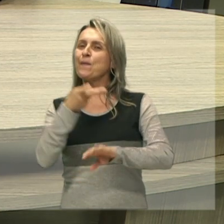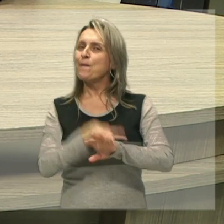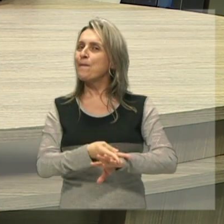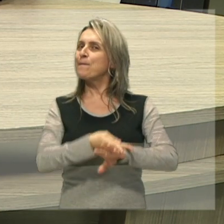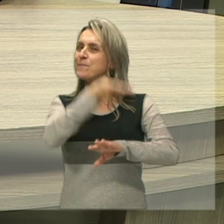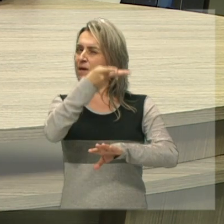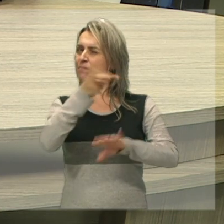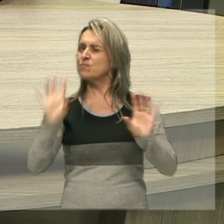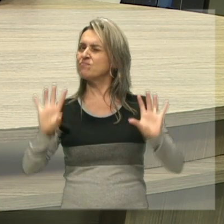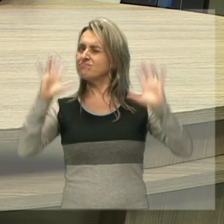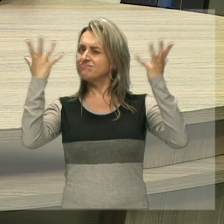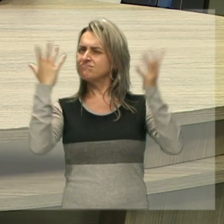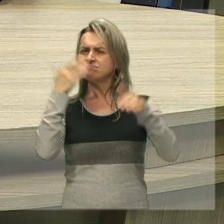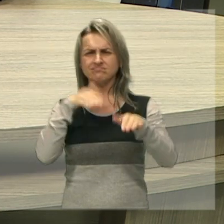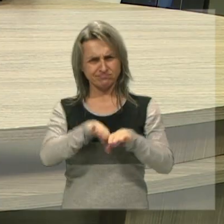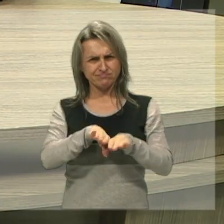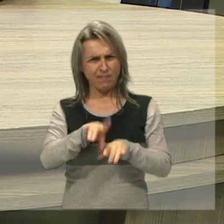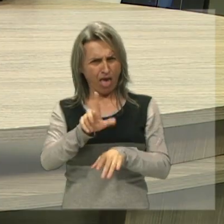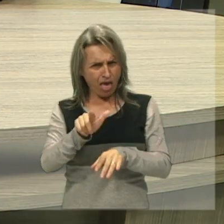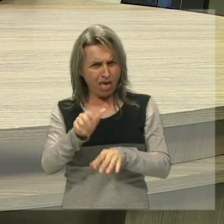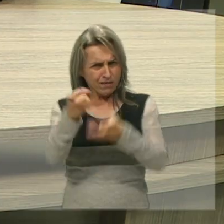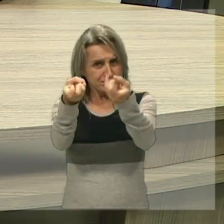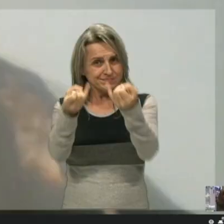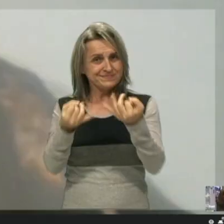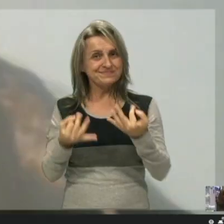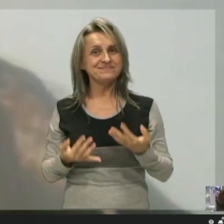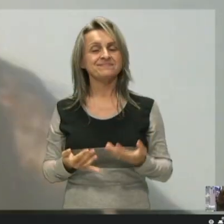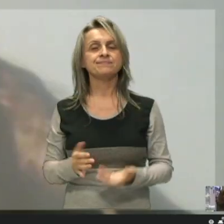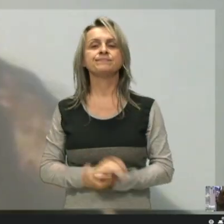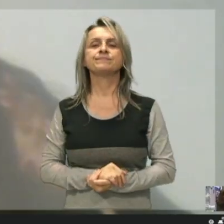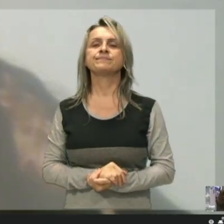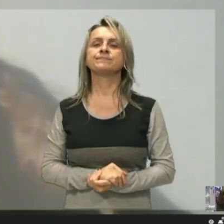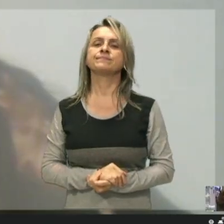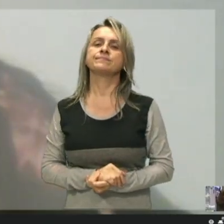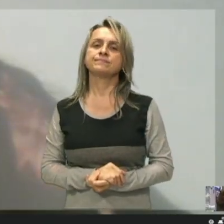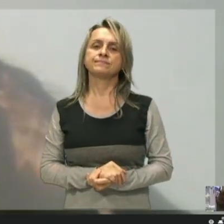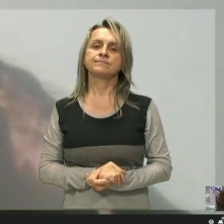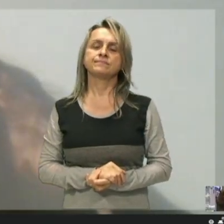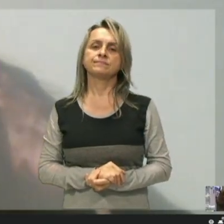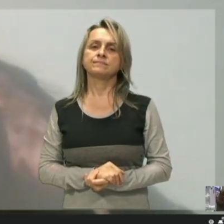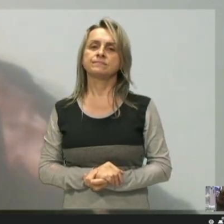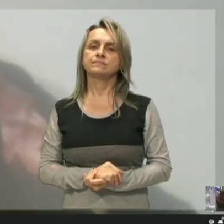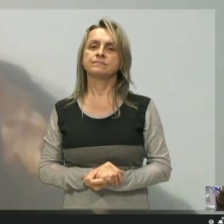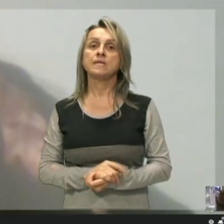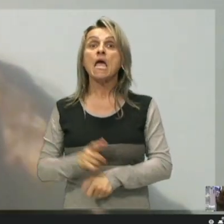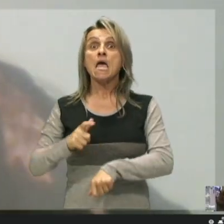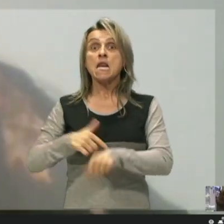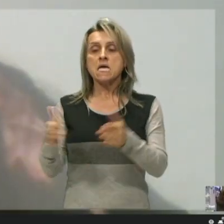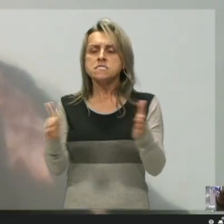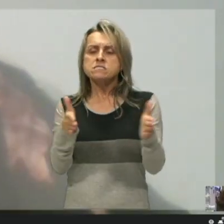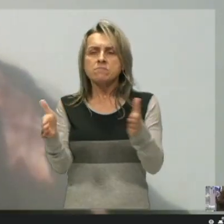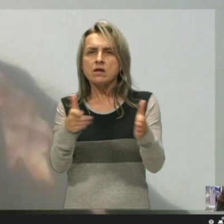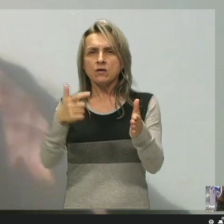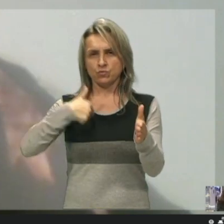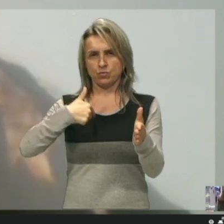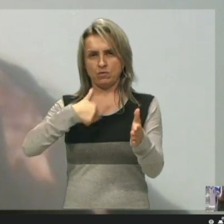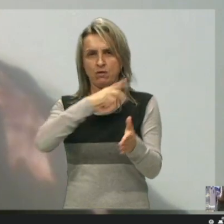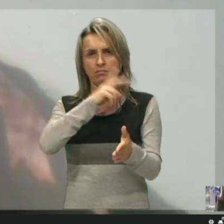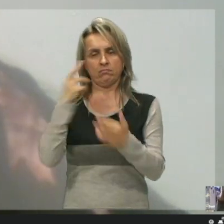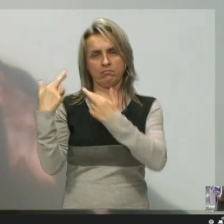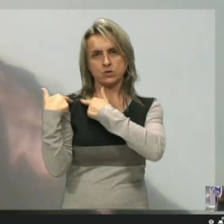de evento inclusivo. Como é que foi isso? Nós, nesse período que eu estou à frente do Conselho, a gente implantou 2 comissões